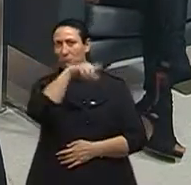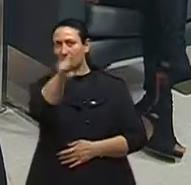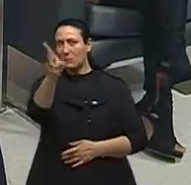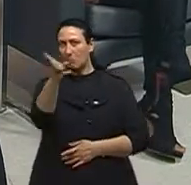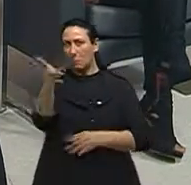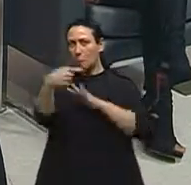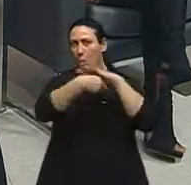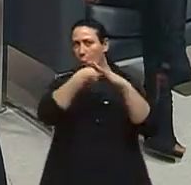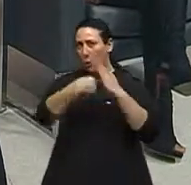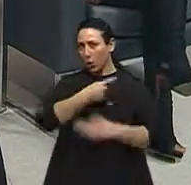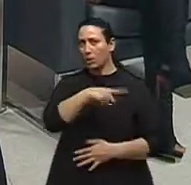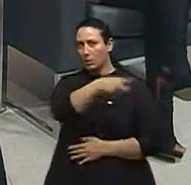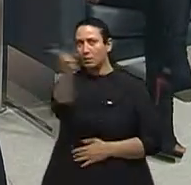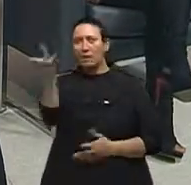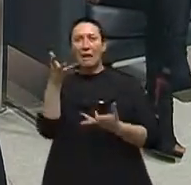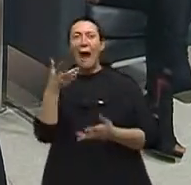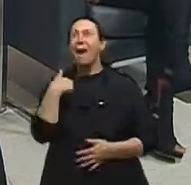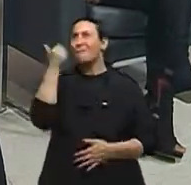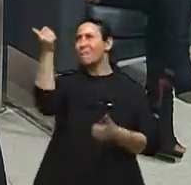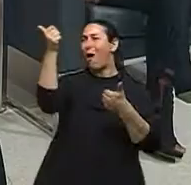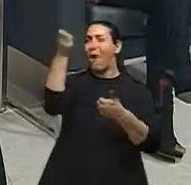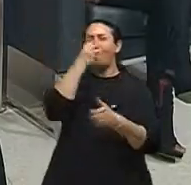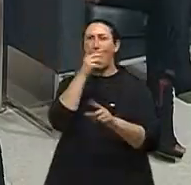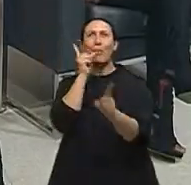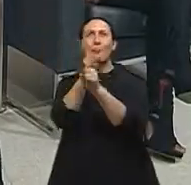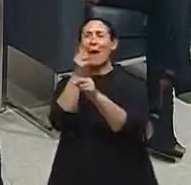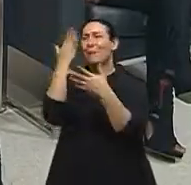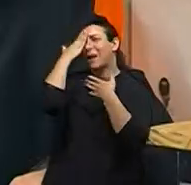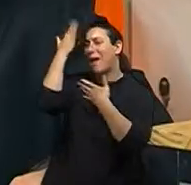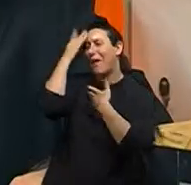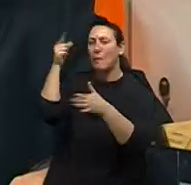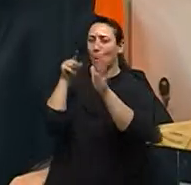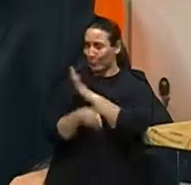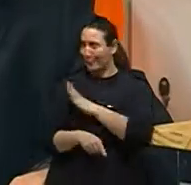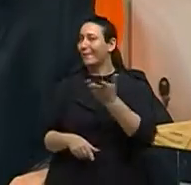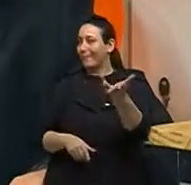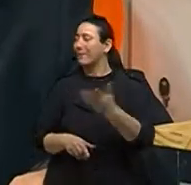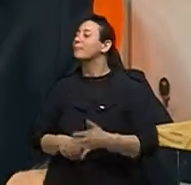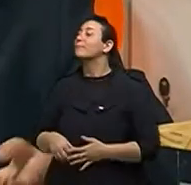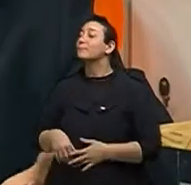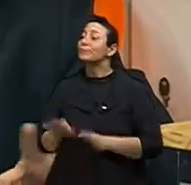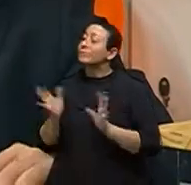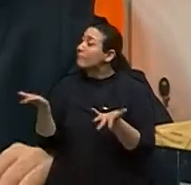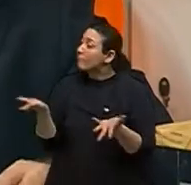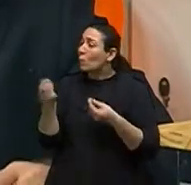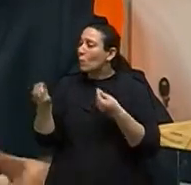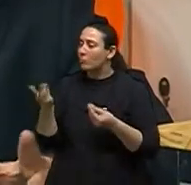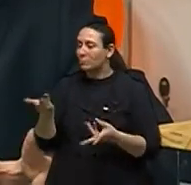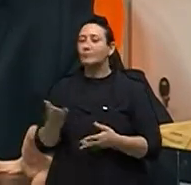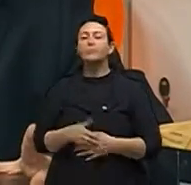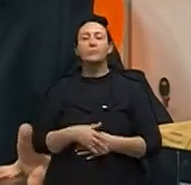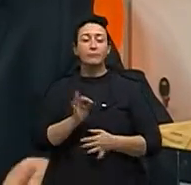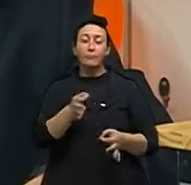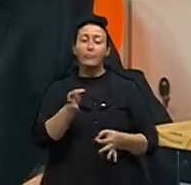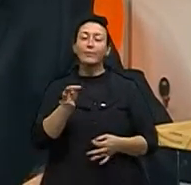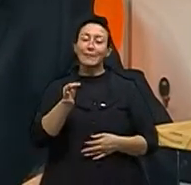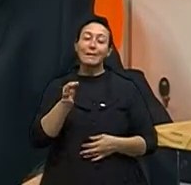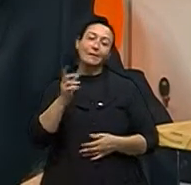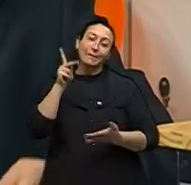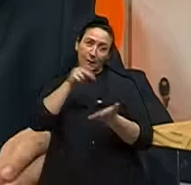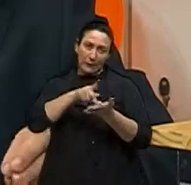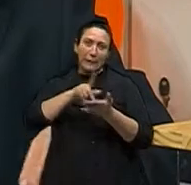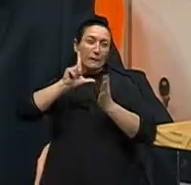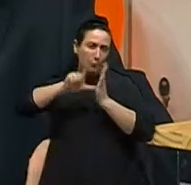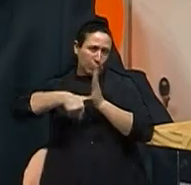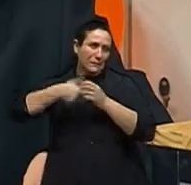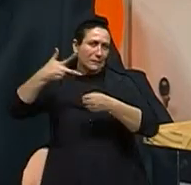perguntaste o que eu queria que perguntasse É isso aí na verdade a vida sexual muda bastante depois da cirurgia para câncer de próstata